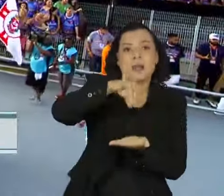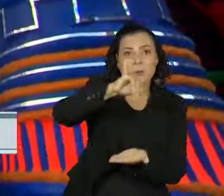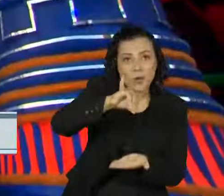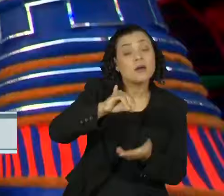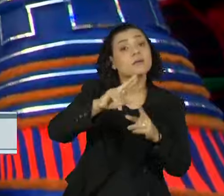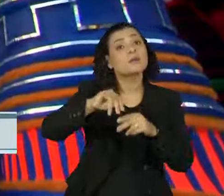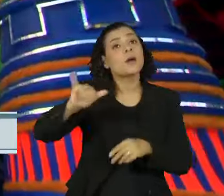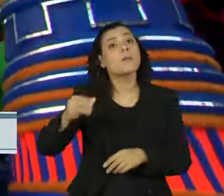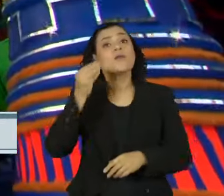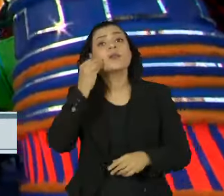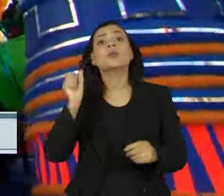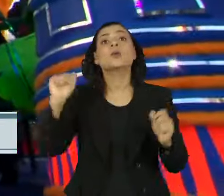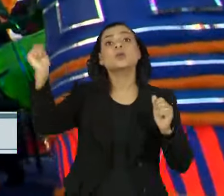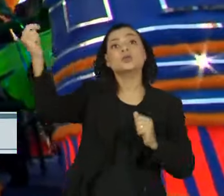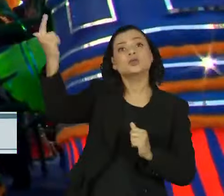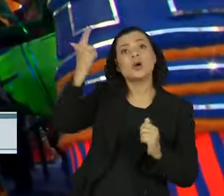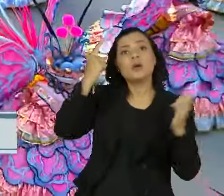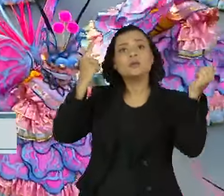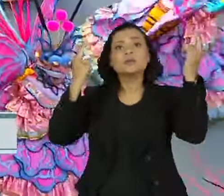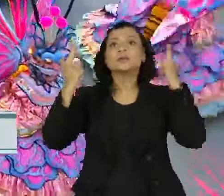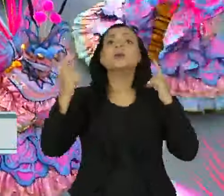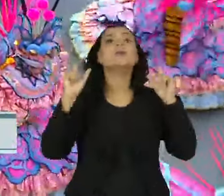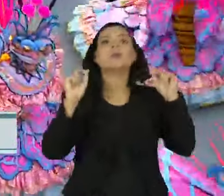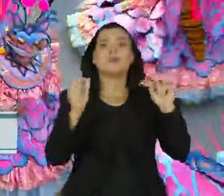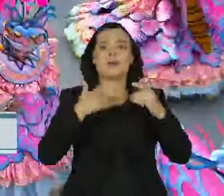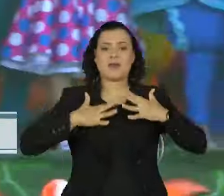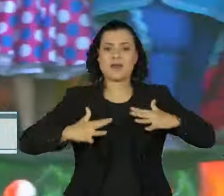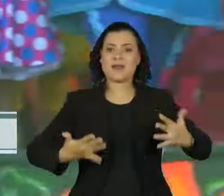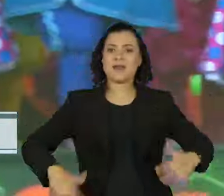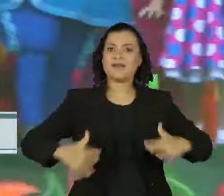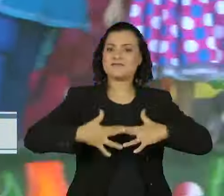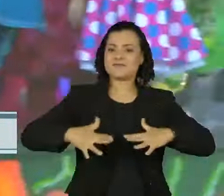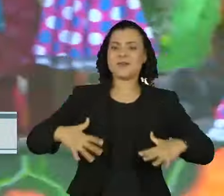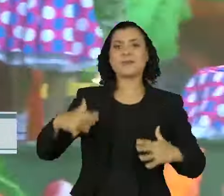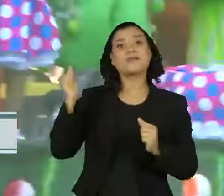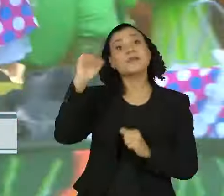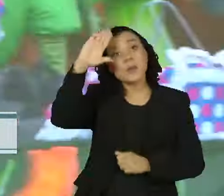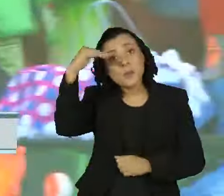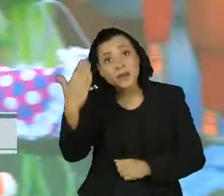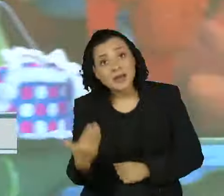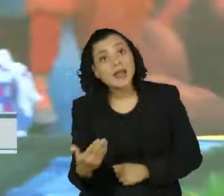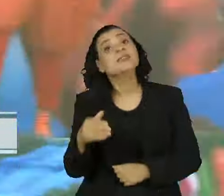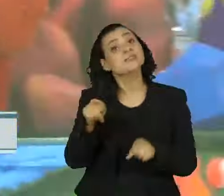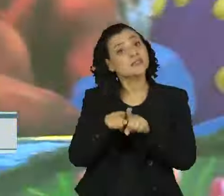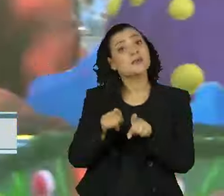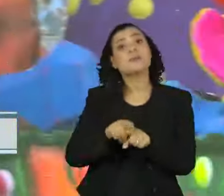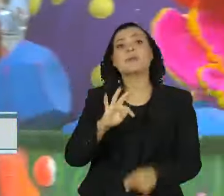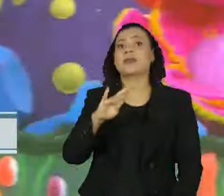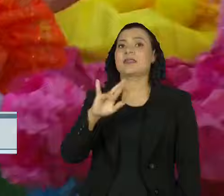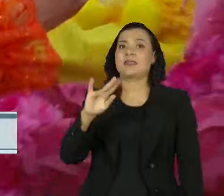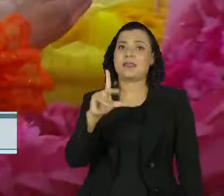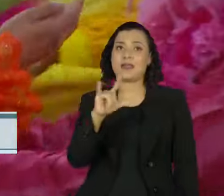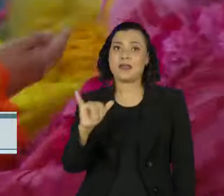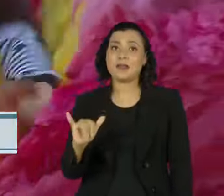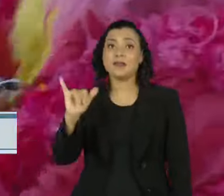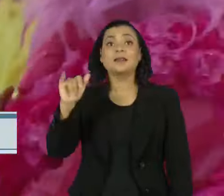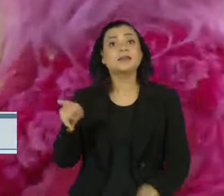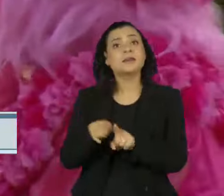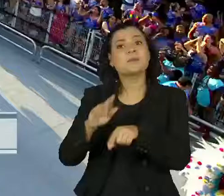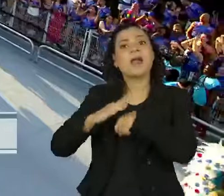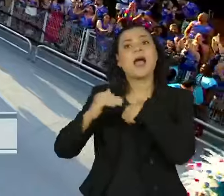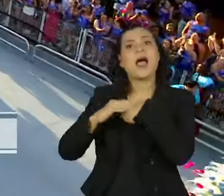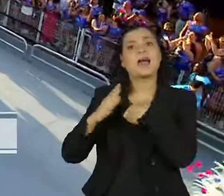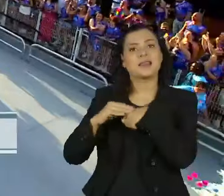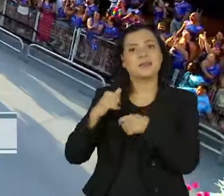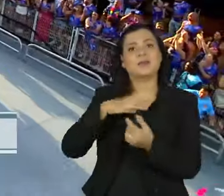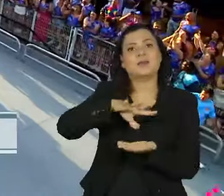a luz do dia para dar destaque às alegorias e fantasias e fez uma homenagem à cantora Rita Lee, que tinha um carinho especial pelo